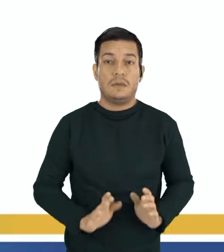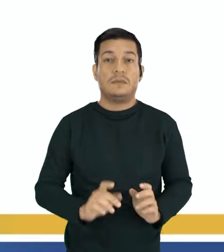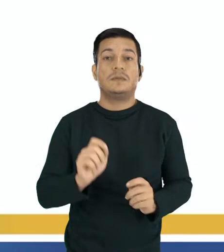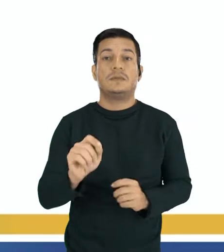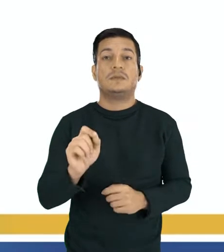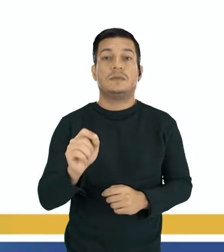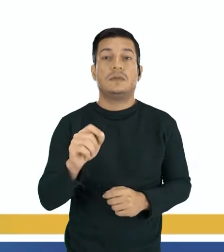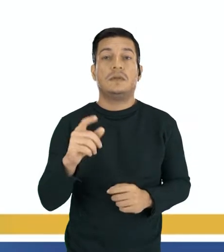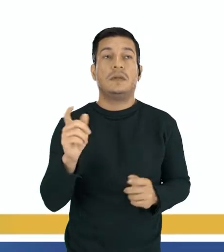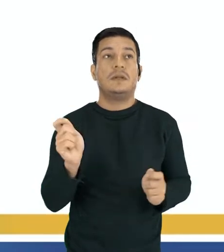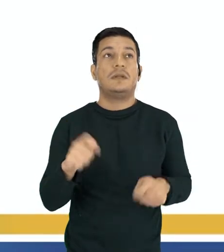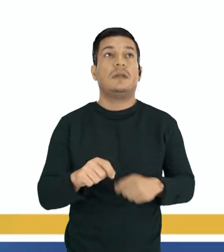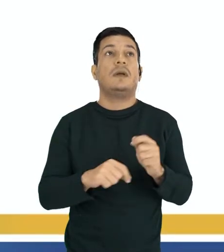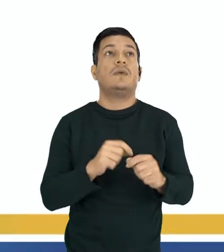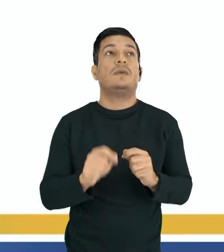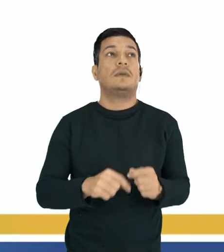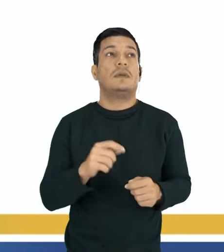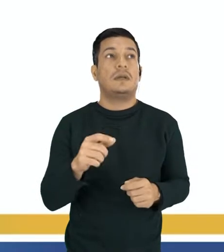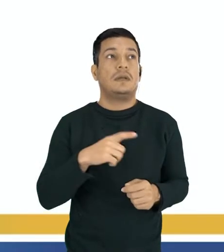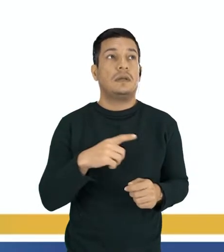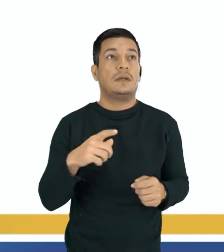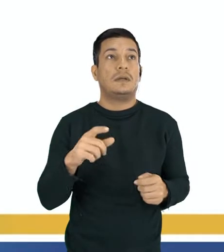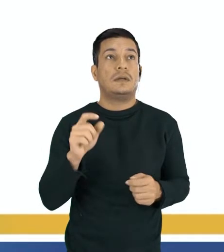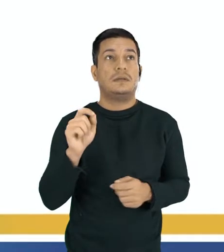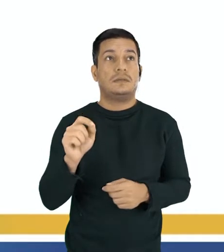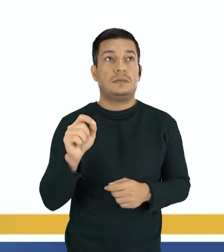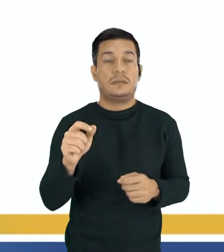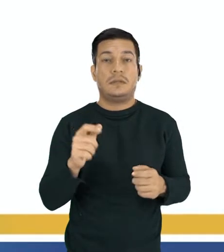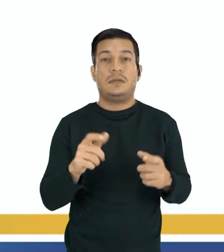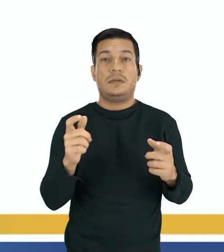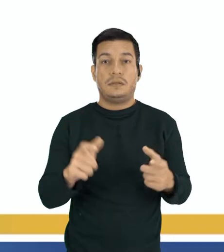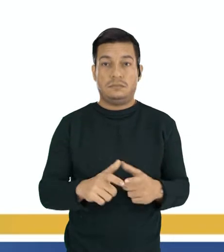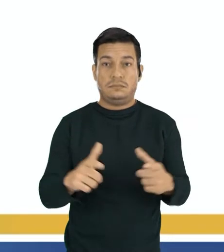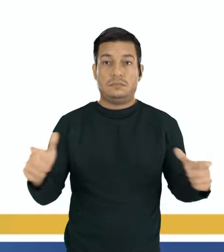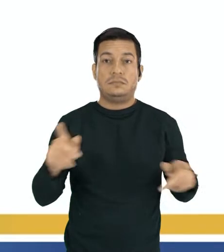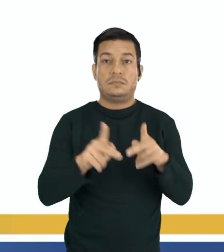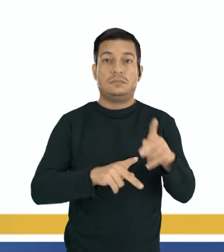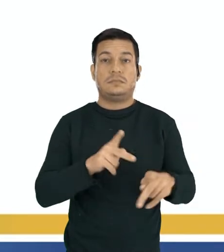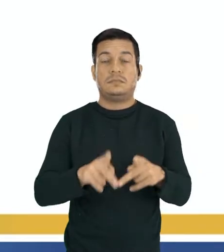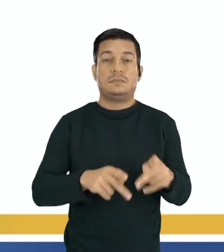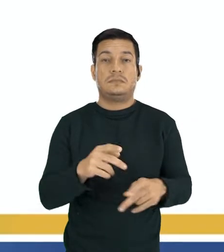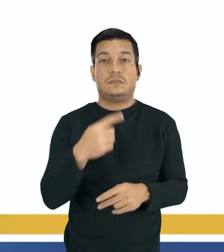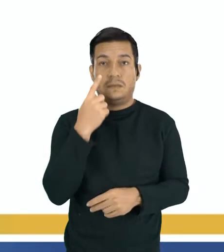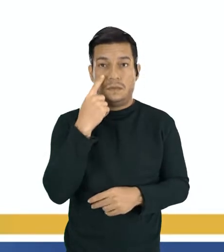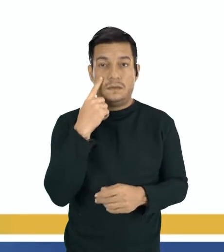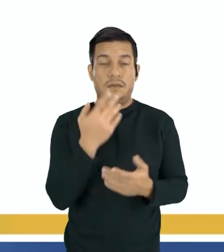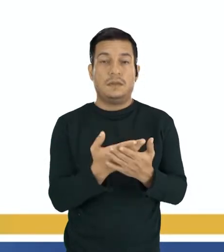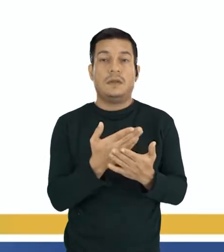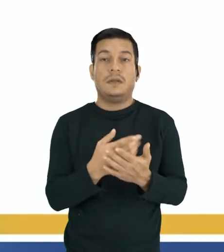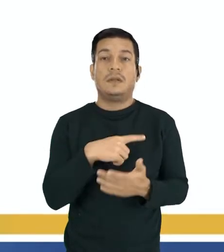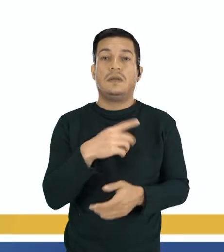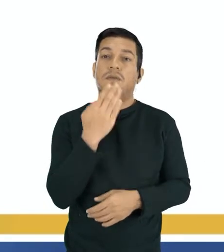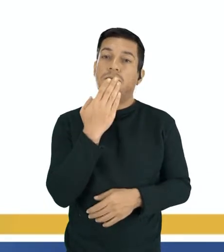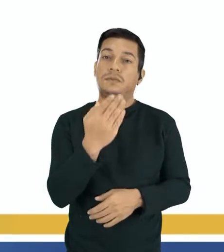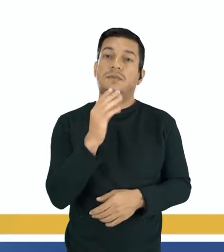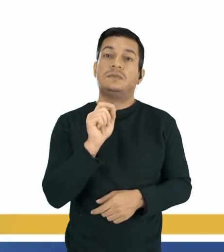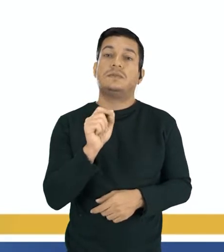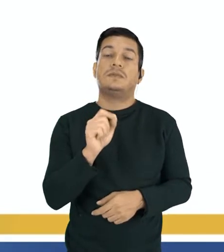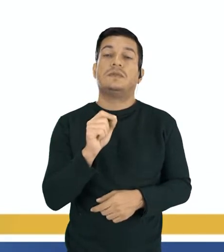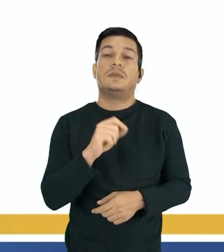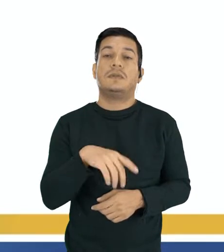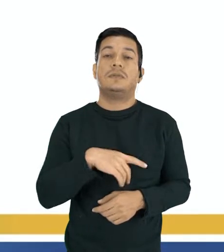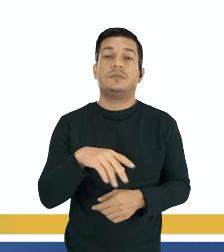a variabilidade na população. Nós vamos ver nessa aula que tem um tipo de reprodução que